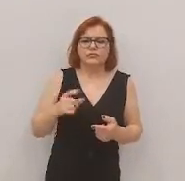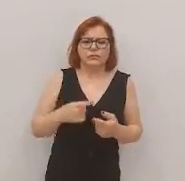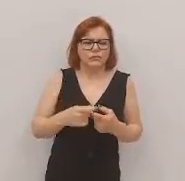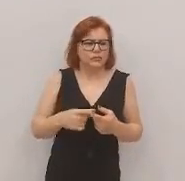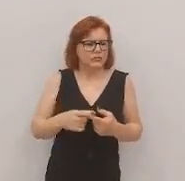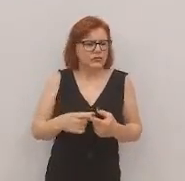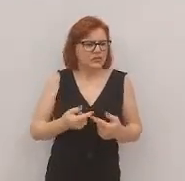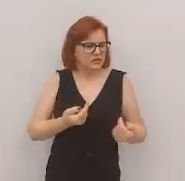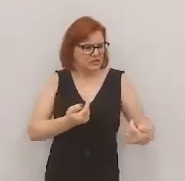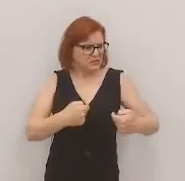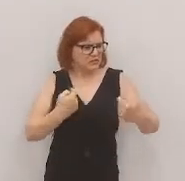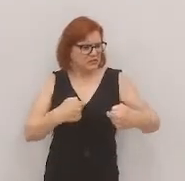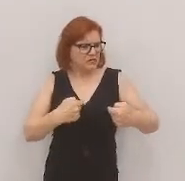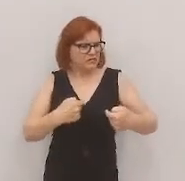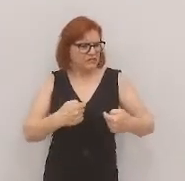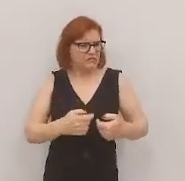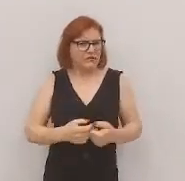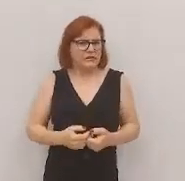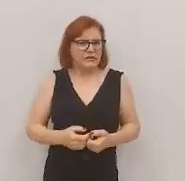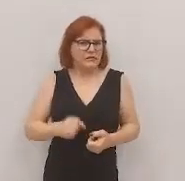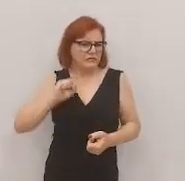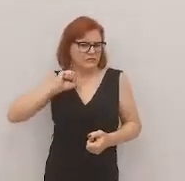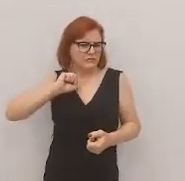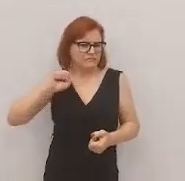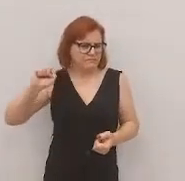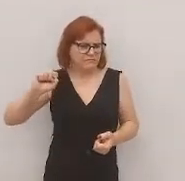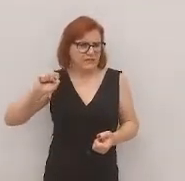Né? Irmãos, assassino.